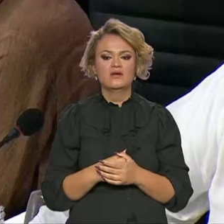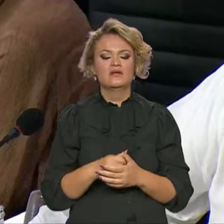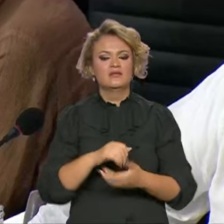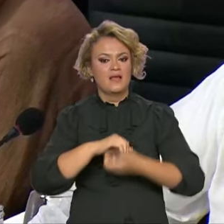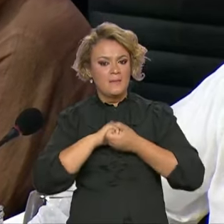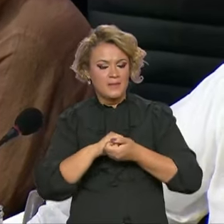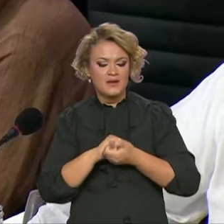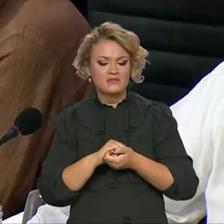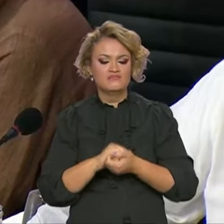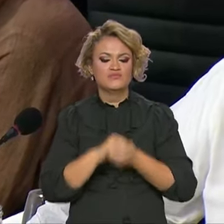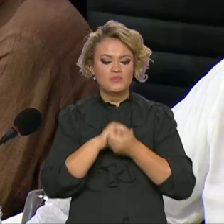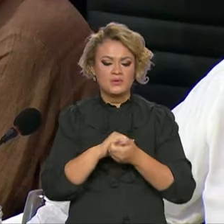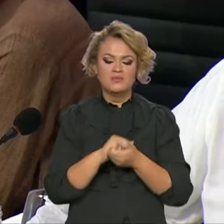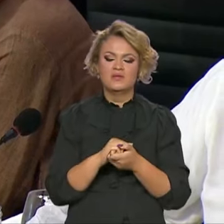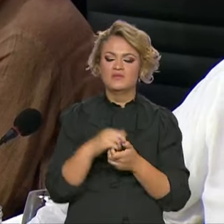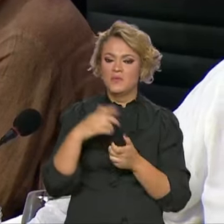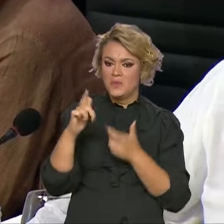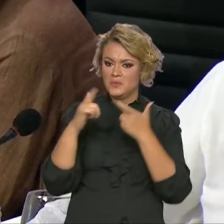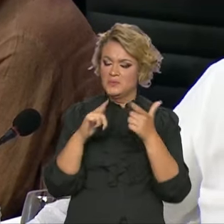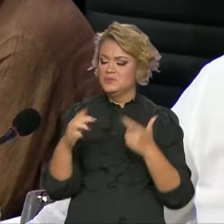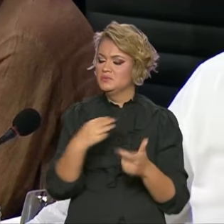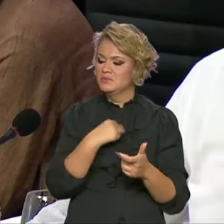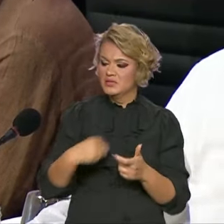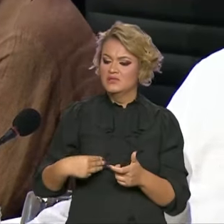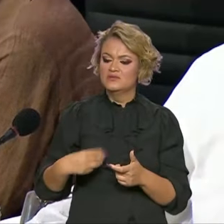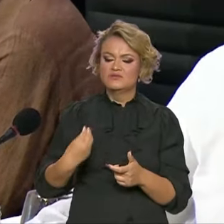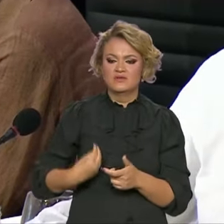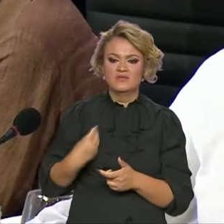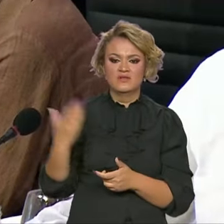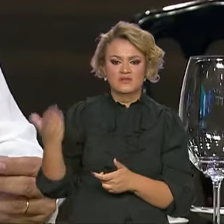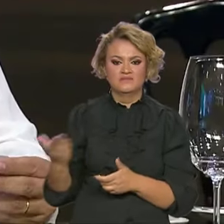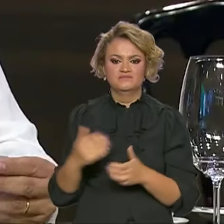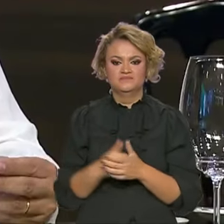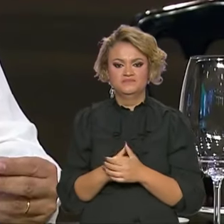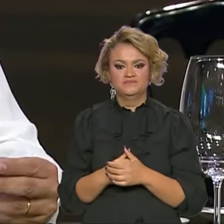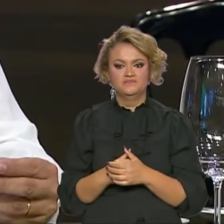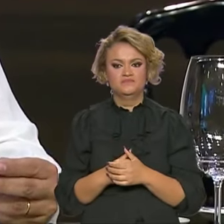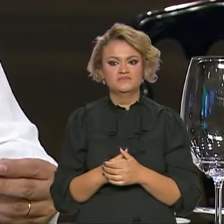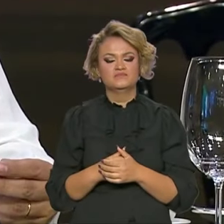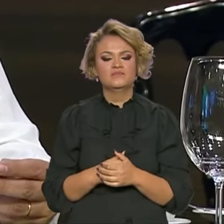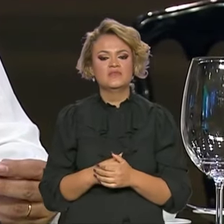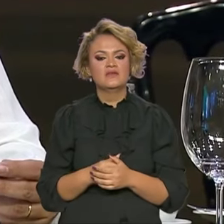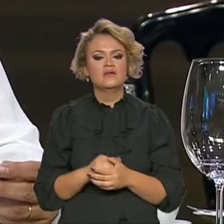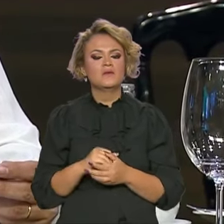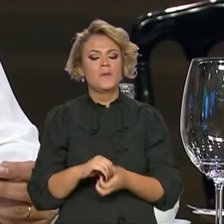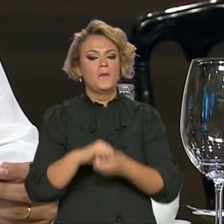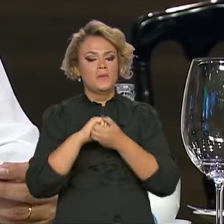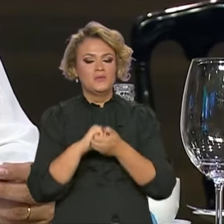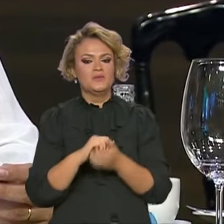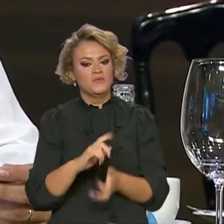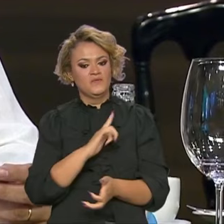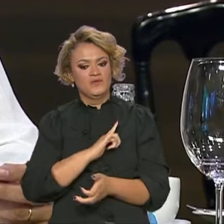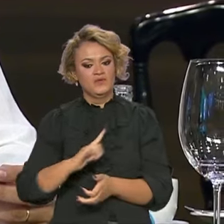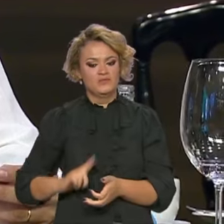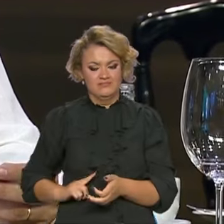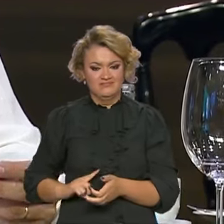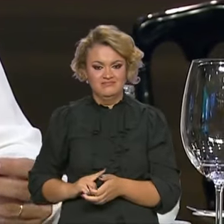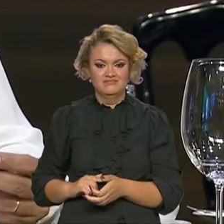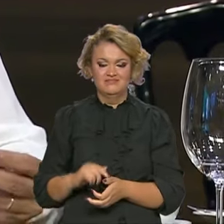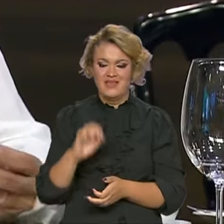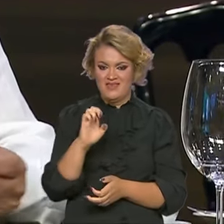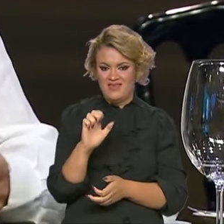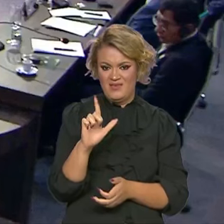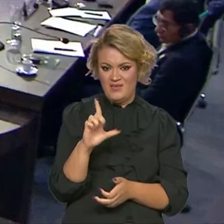e cumprimento os ministros e ministras de Estado. Cumprimento o governador